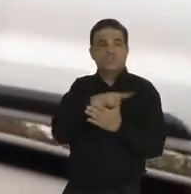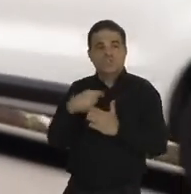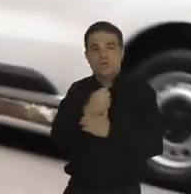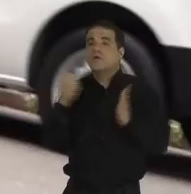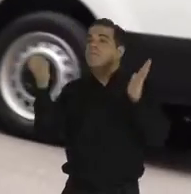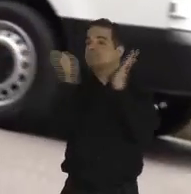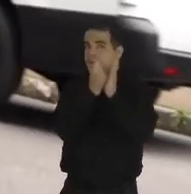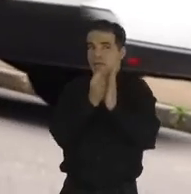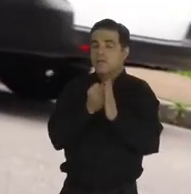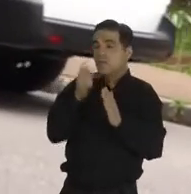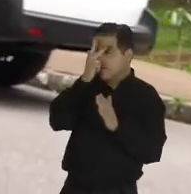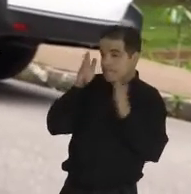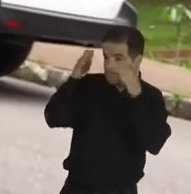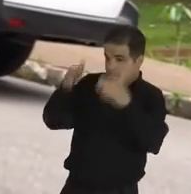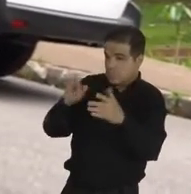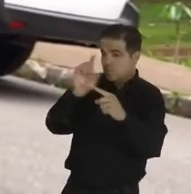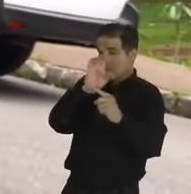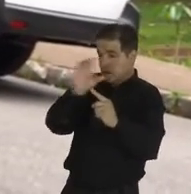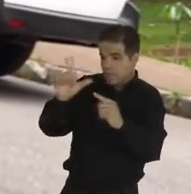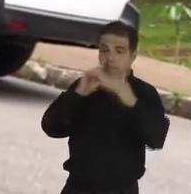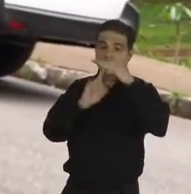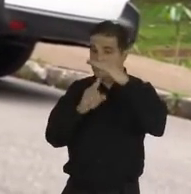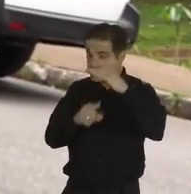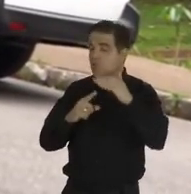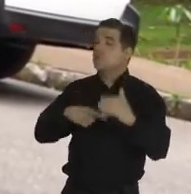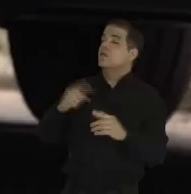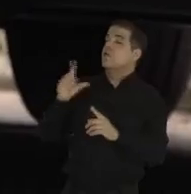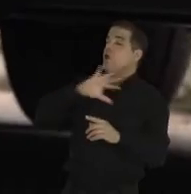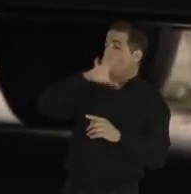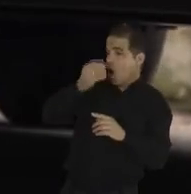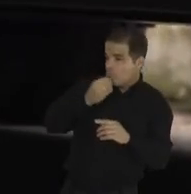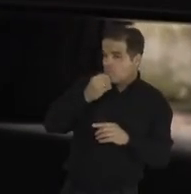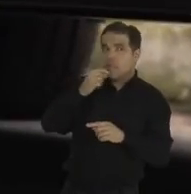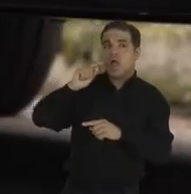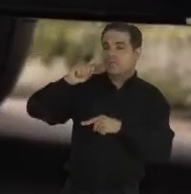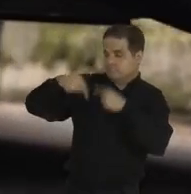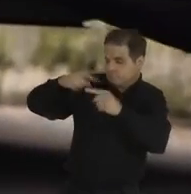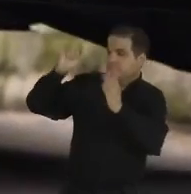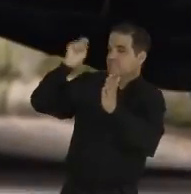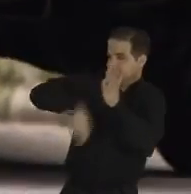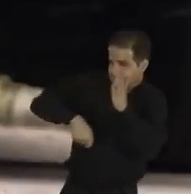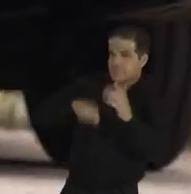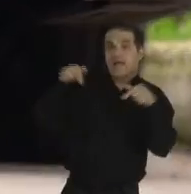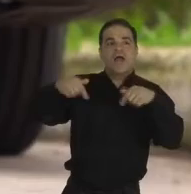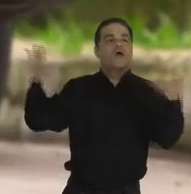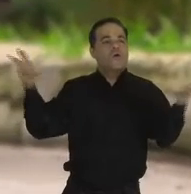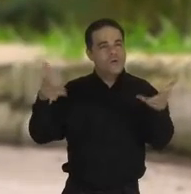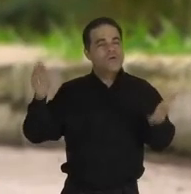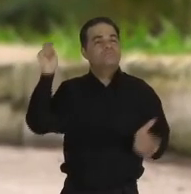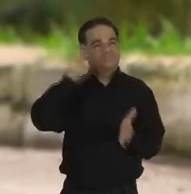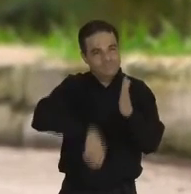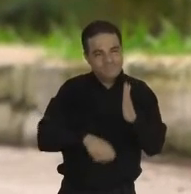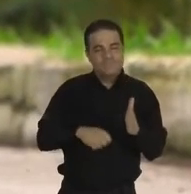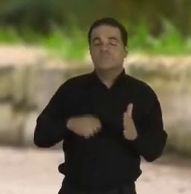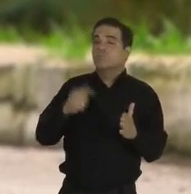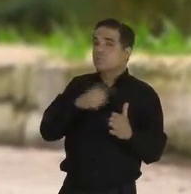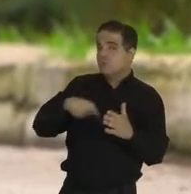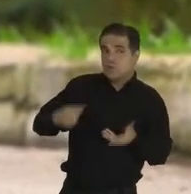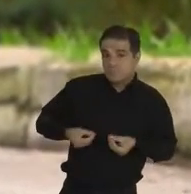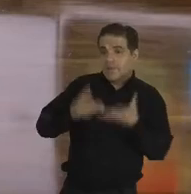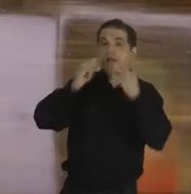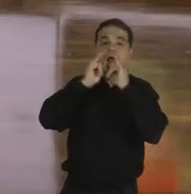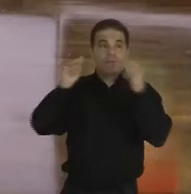nossas marcas com o consumidor e que a gente tá tendo oportunidade de renovar aqui hoje com o lançamento dos nossos